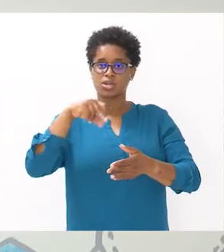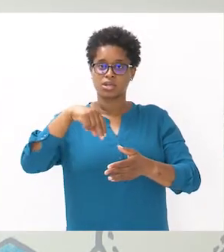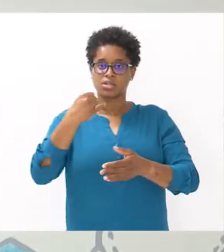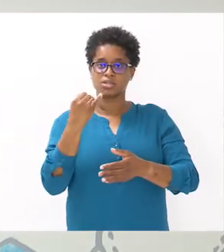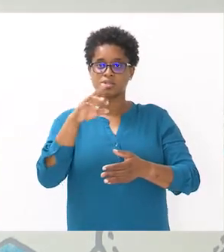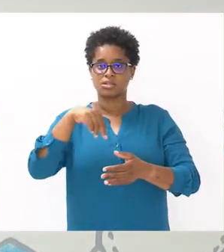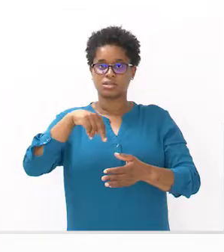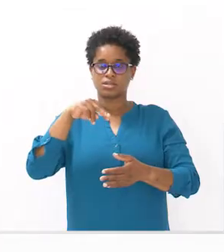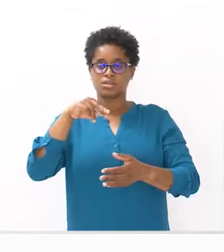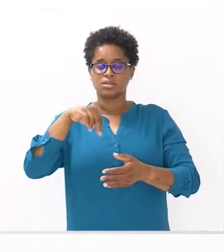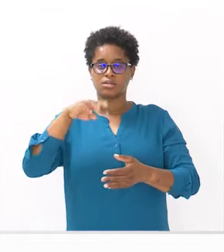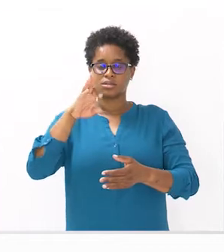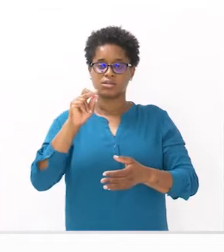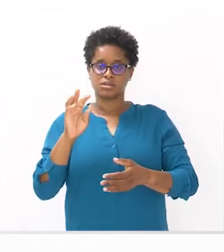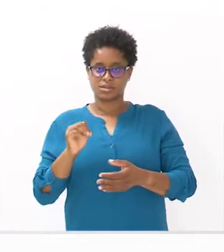Certo?